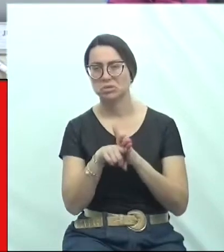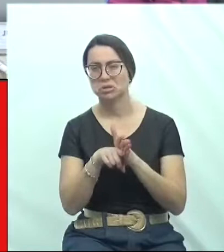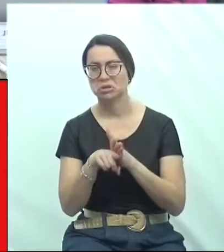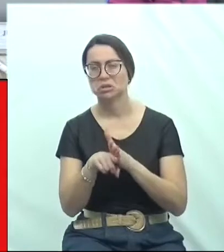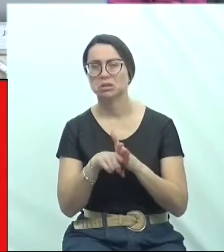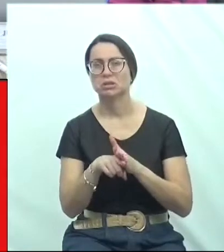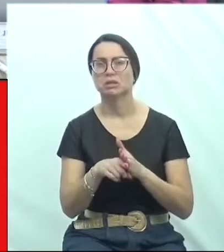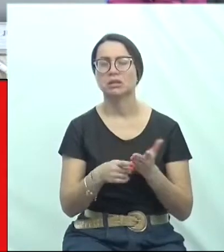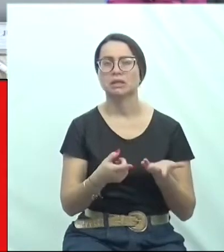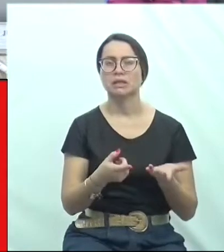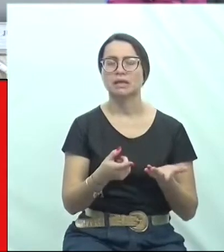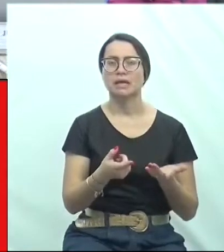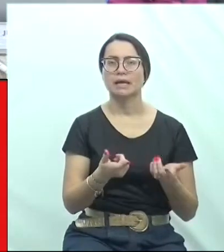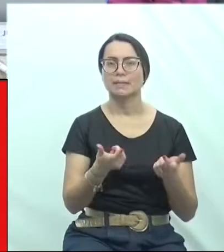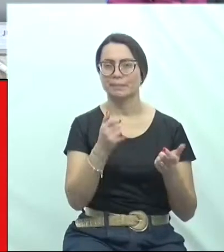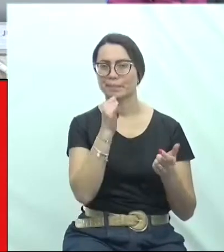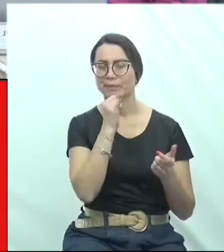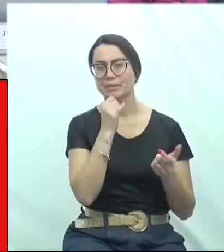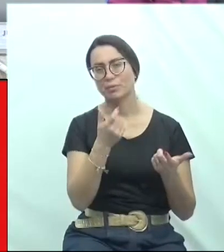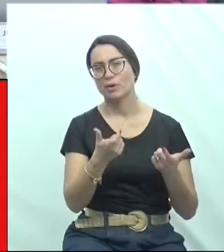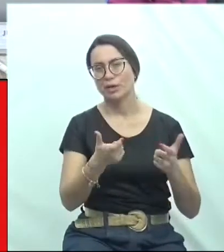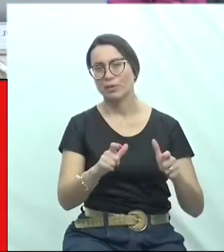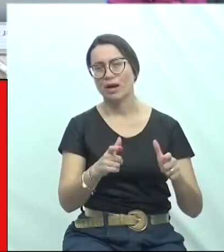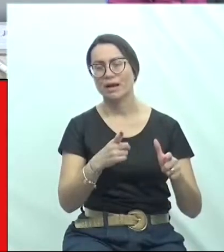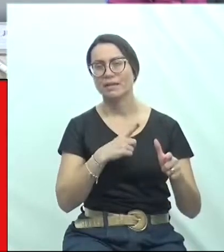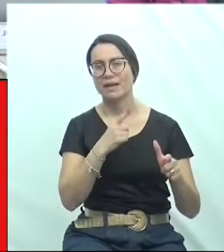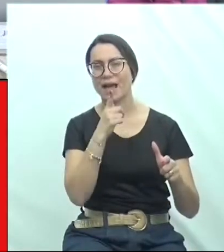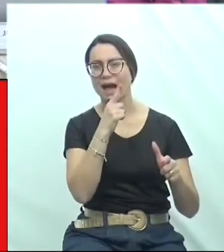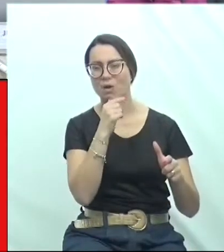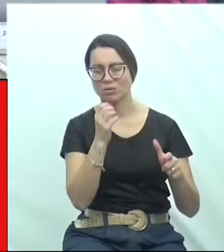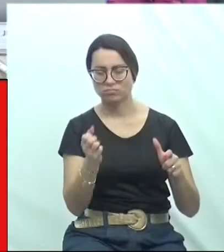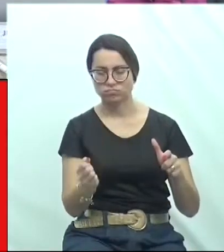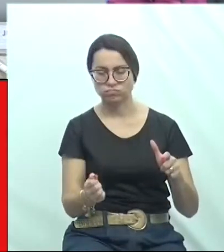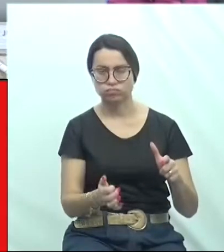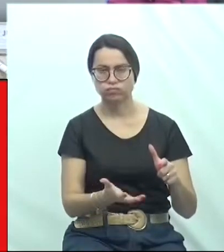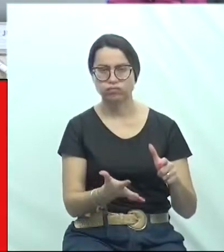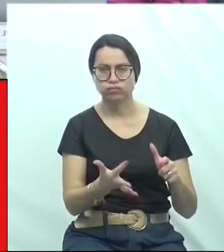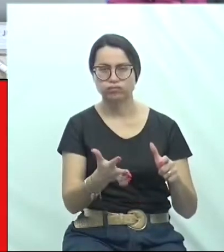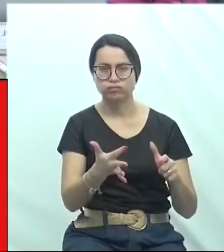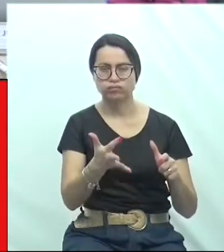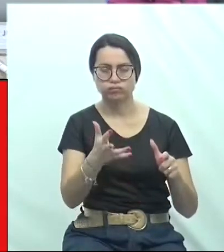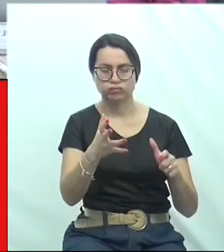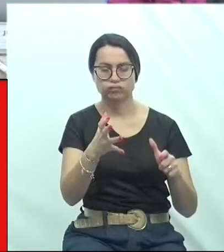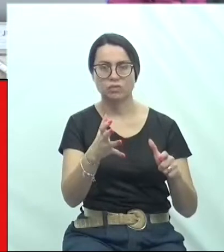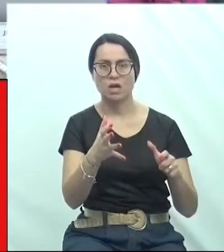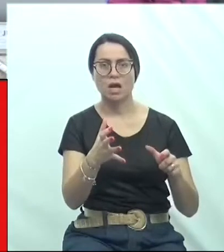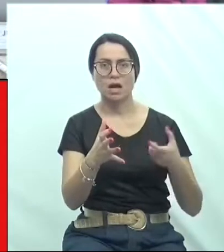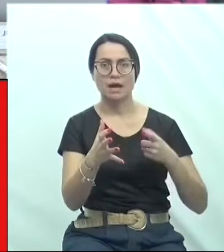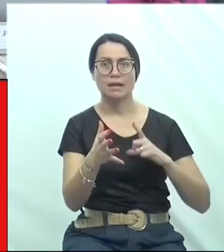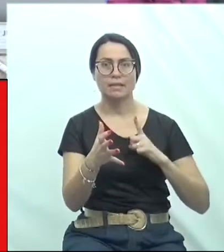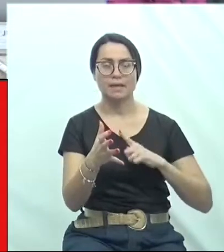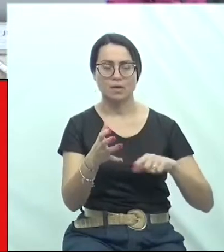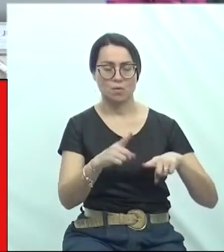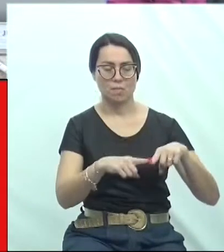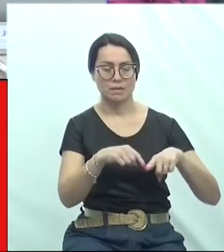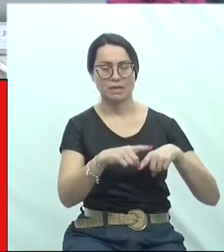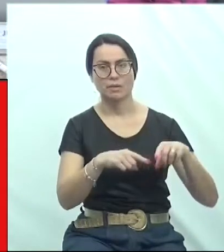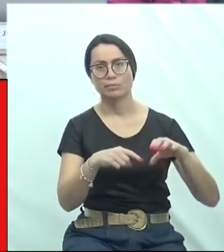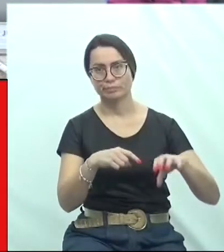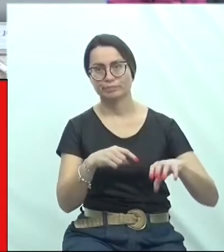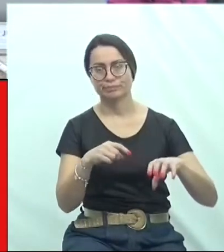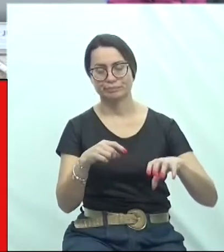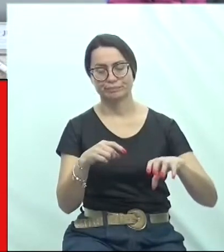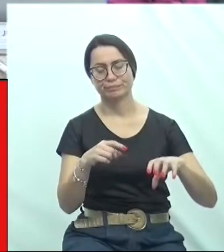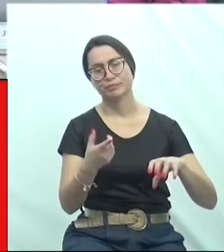os bolsões de ar. Tá? Nesses locais, nós fazemos a instalação da válvula, aquela válvula de ventosa